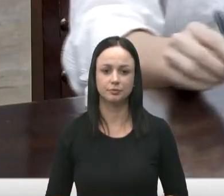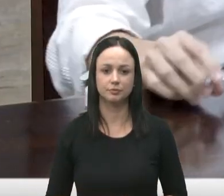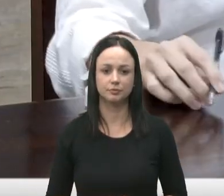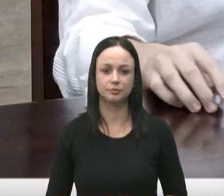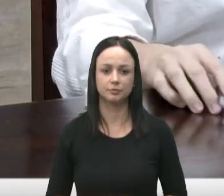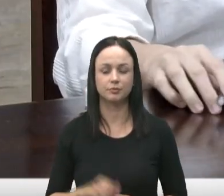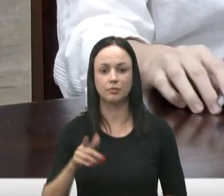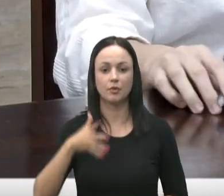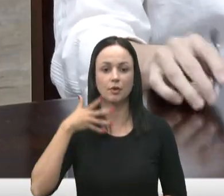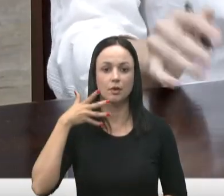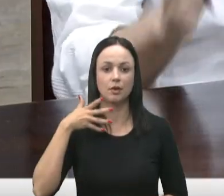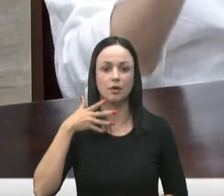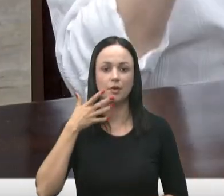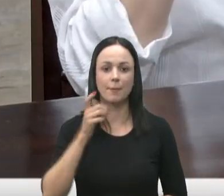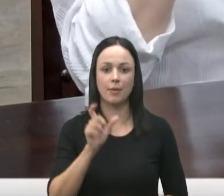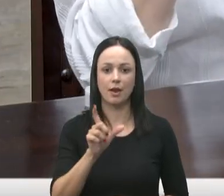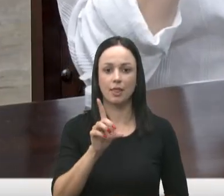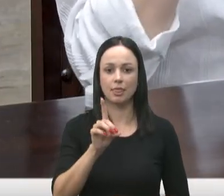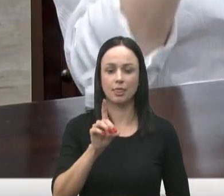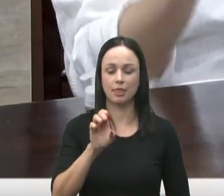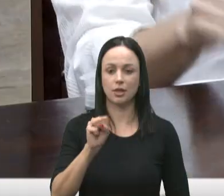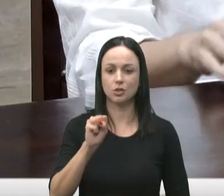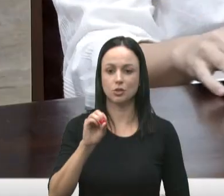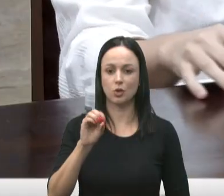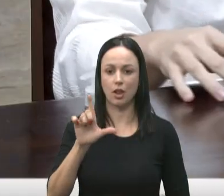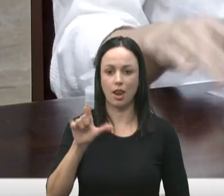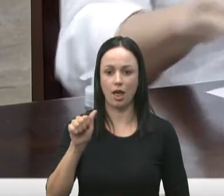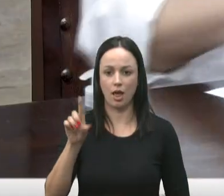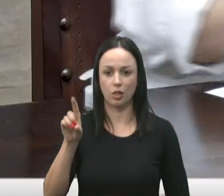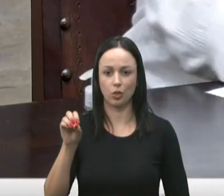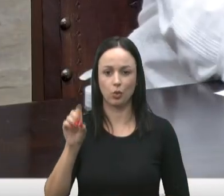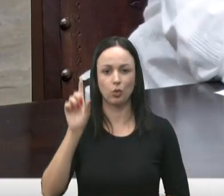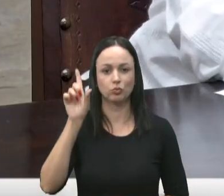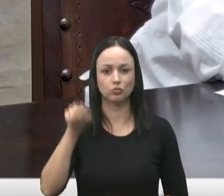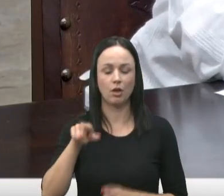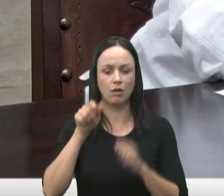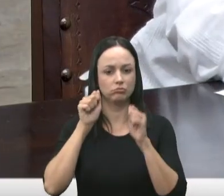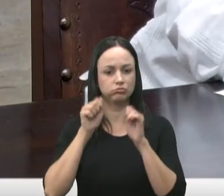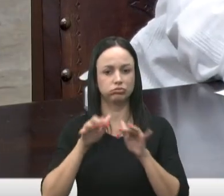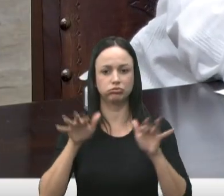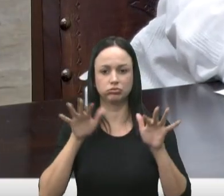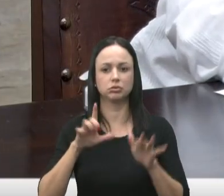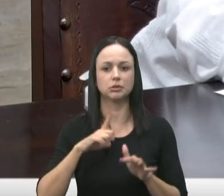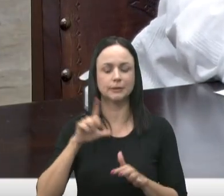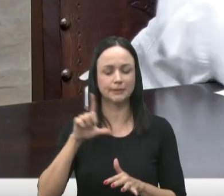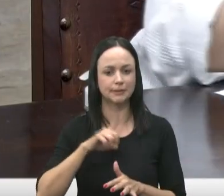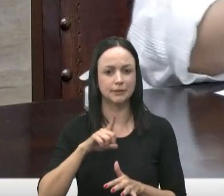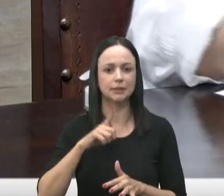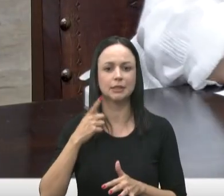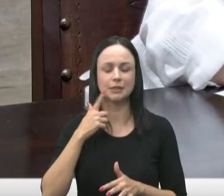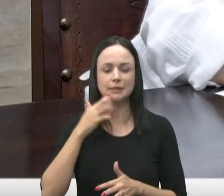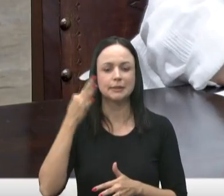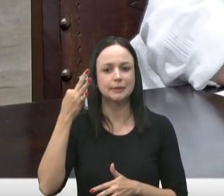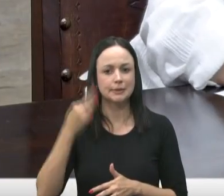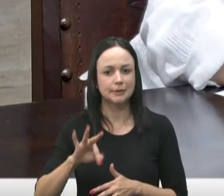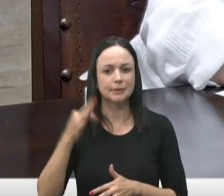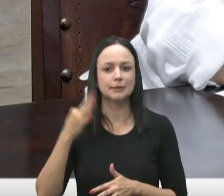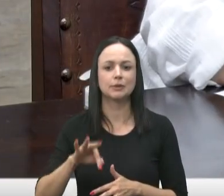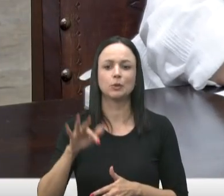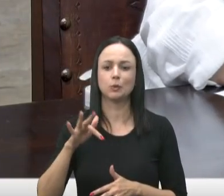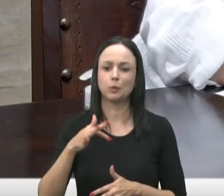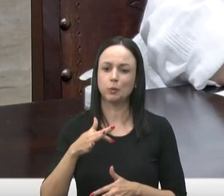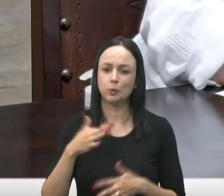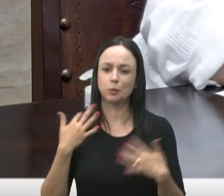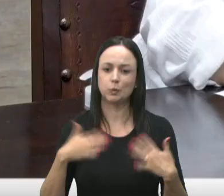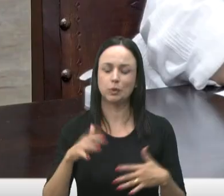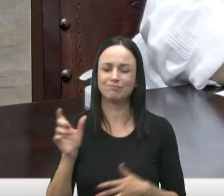A palavra desolados realmente é uma palavra que ecoa e é uma palavra que machuca, né? Quando